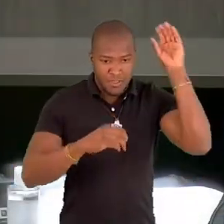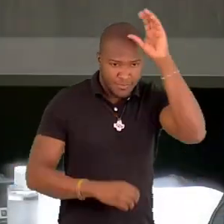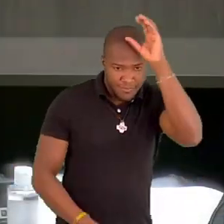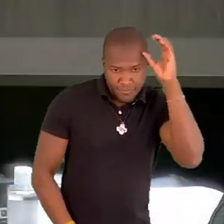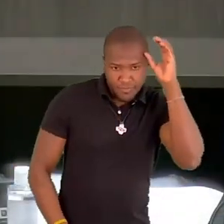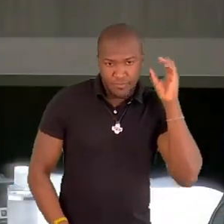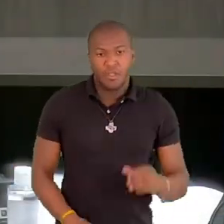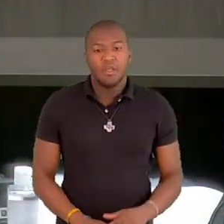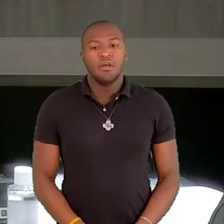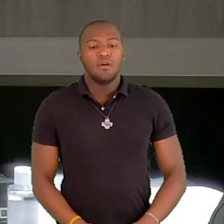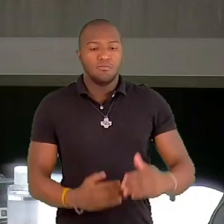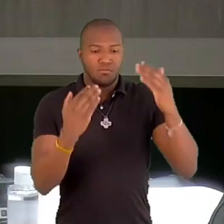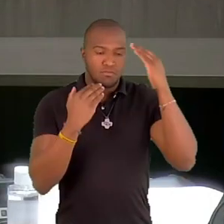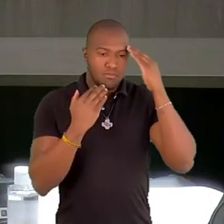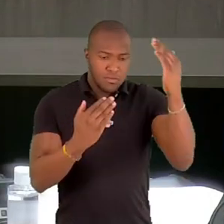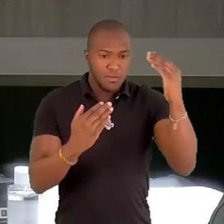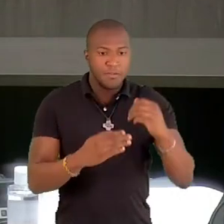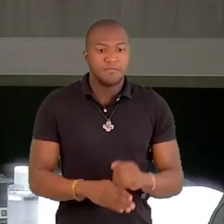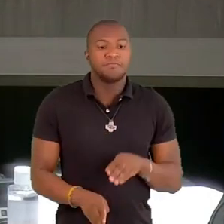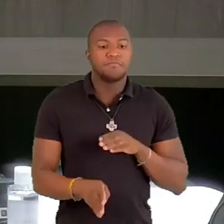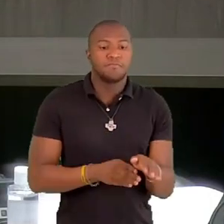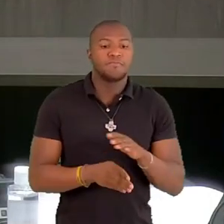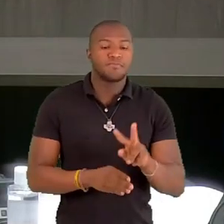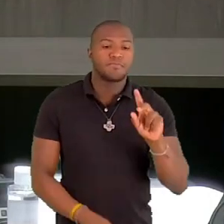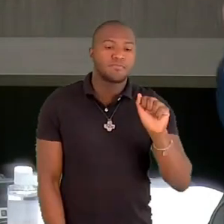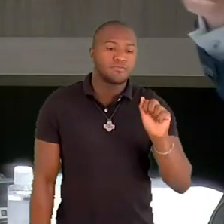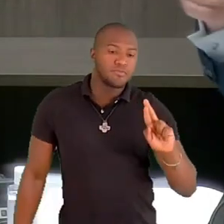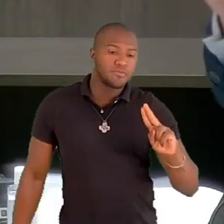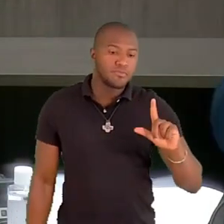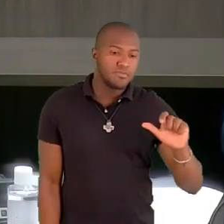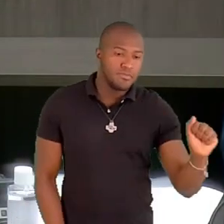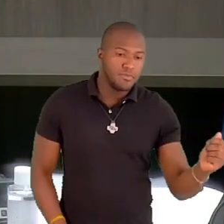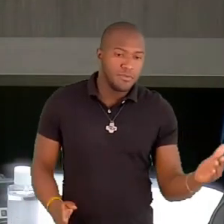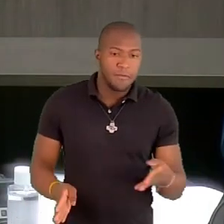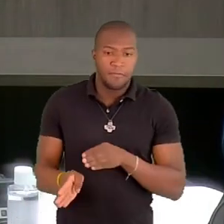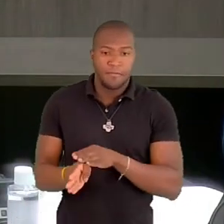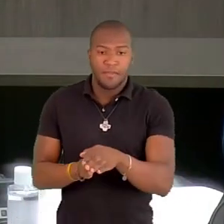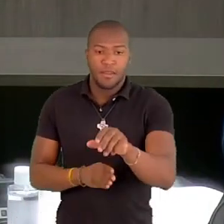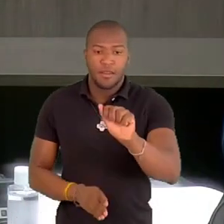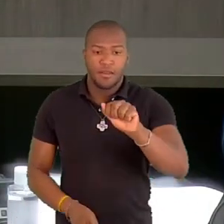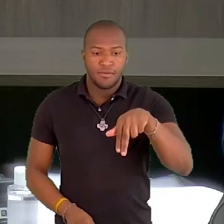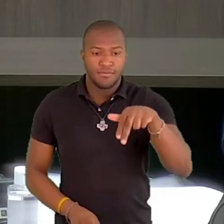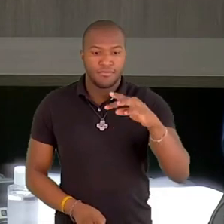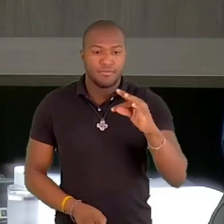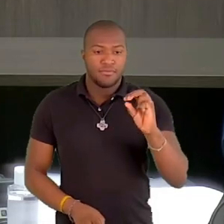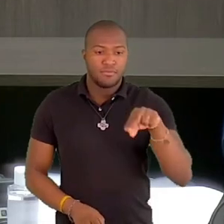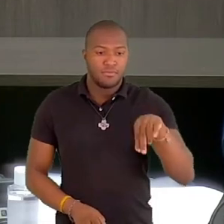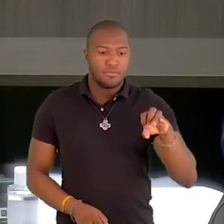Obrigado, conselheiro Varela. Com a palavra, o conselheiro Antônio Adílio. Antônio